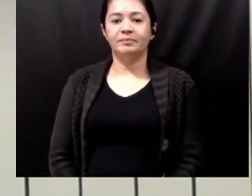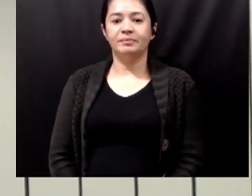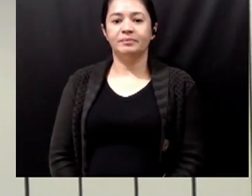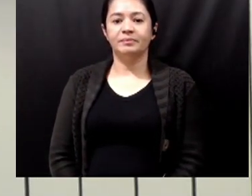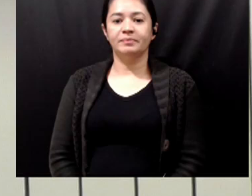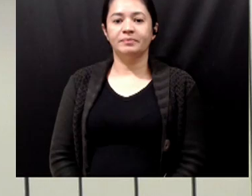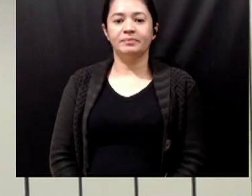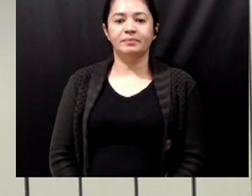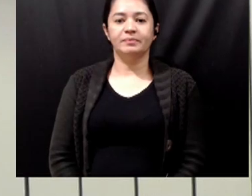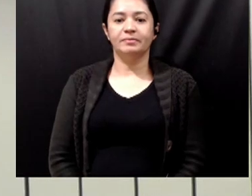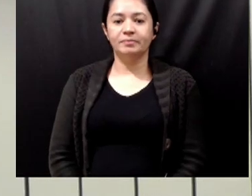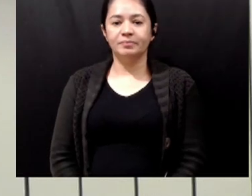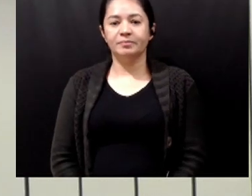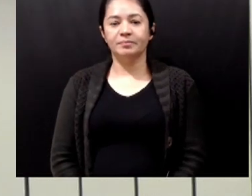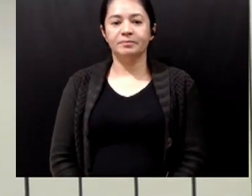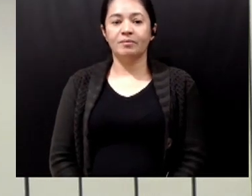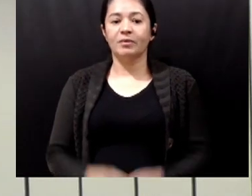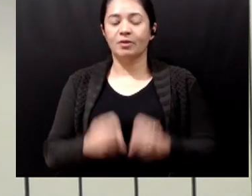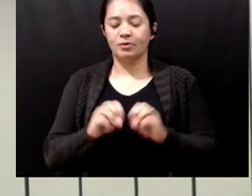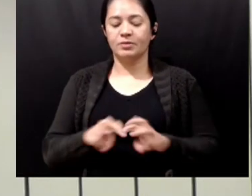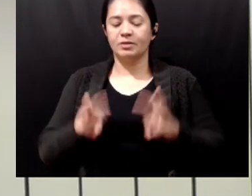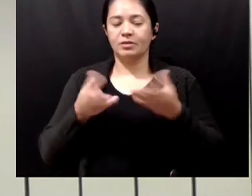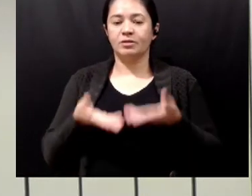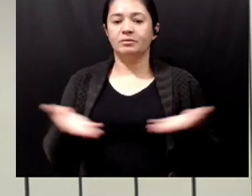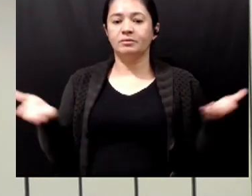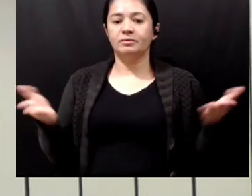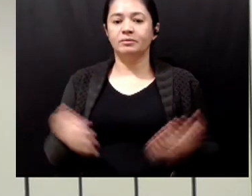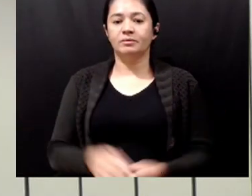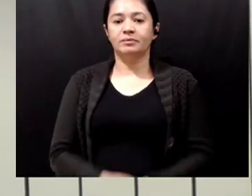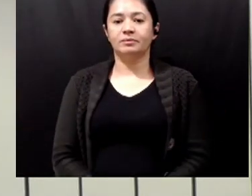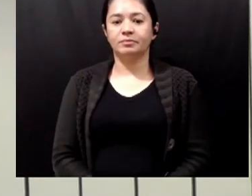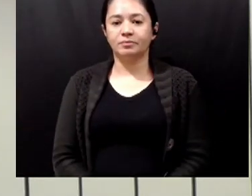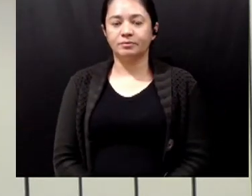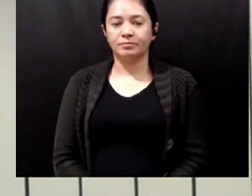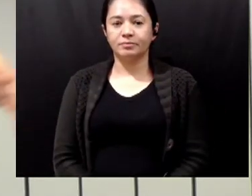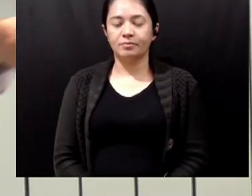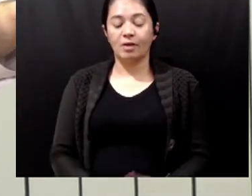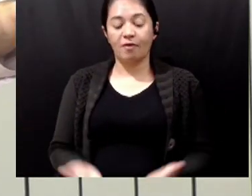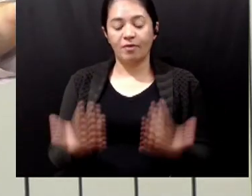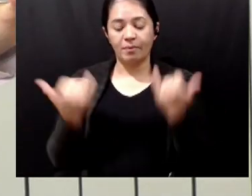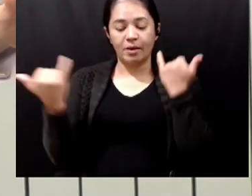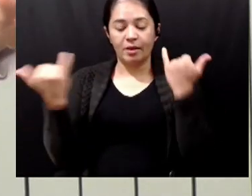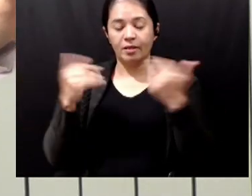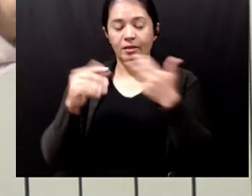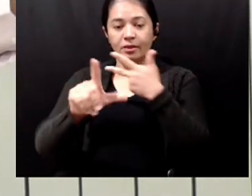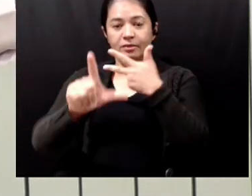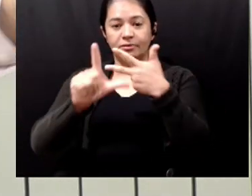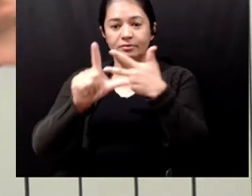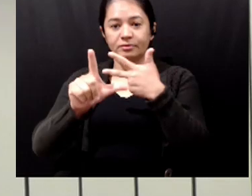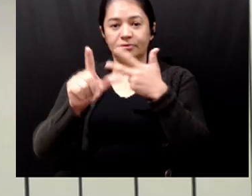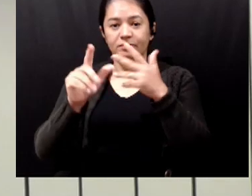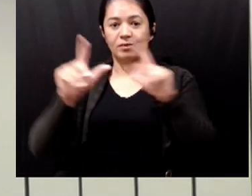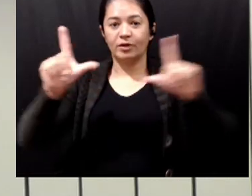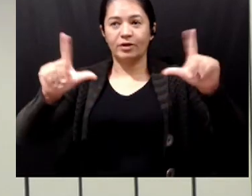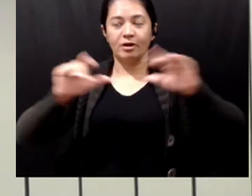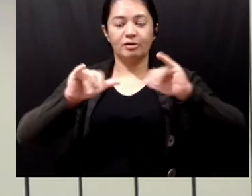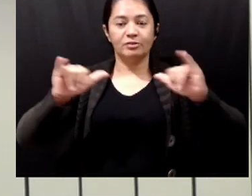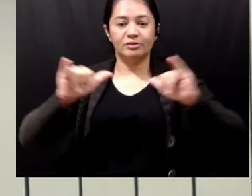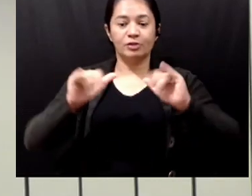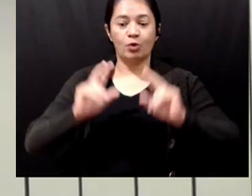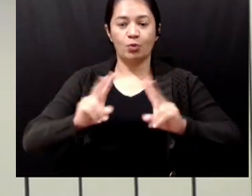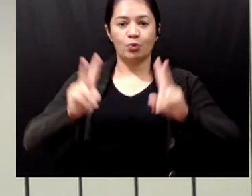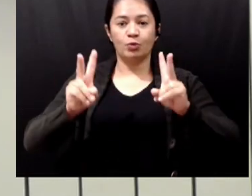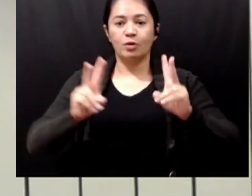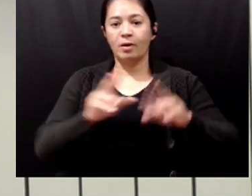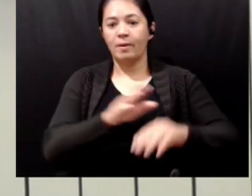www.campinasamoreiras.sesisp.org.br. O site está aqui embaixo da sua tela. Vamos com as notícias do Legislativo. O Jornal Câmara Notícias segue durante todo o mês